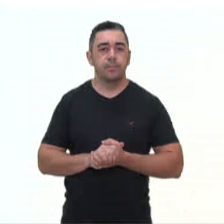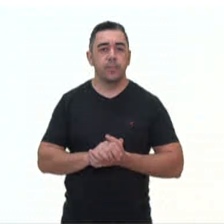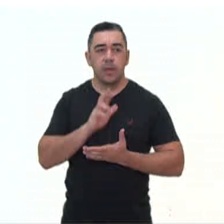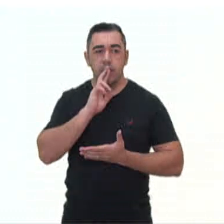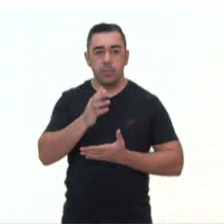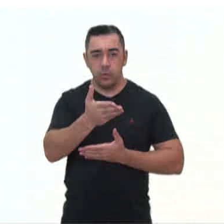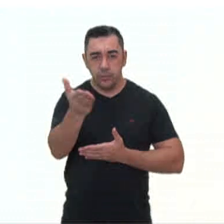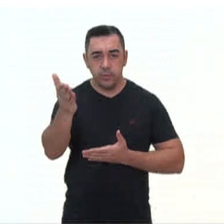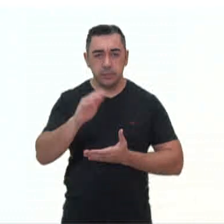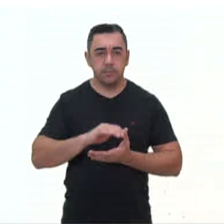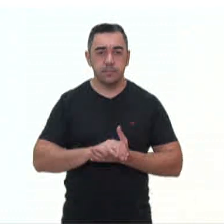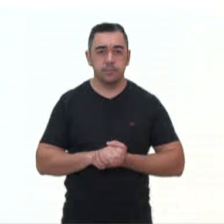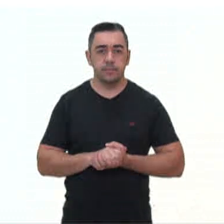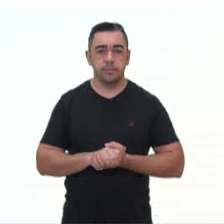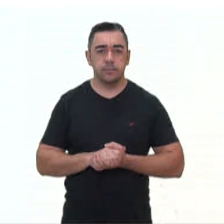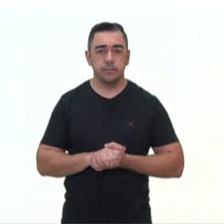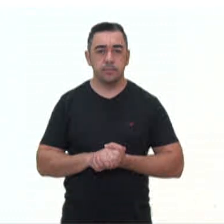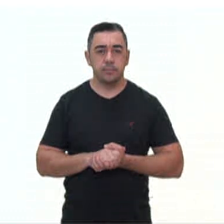Resposta com você.